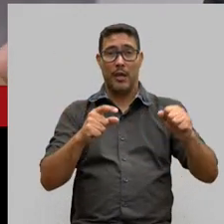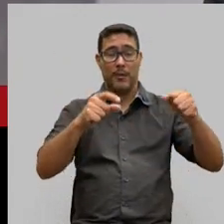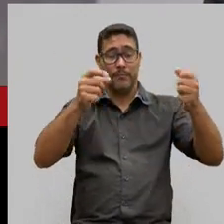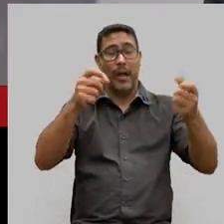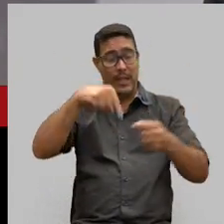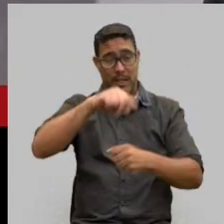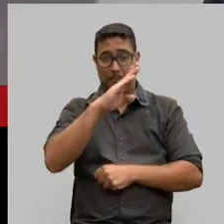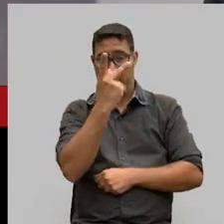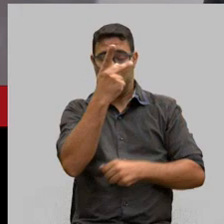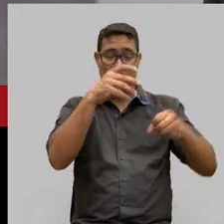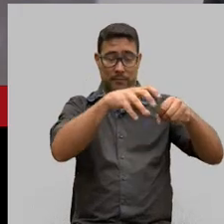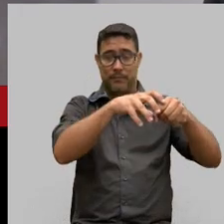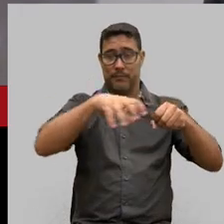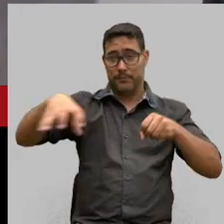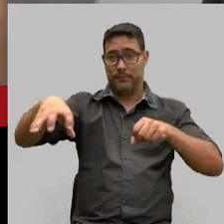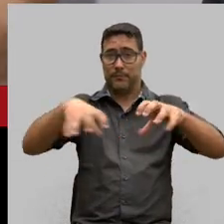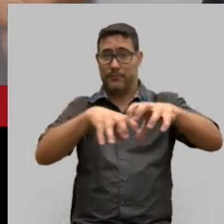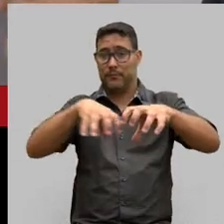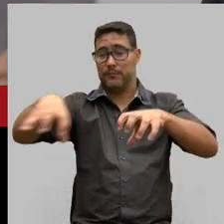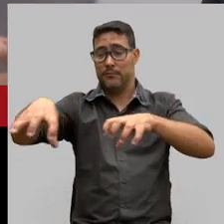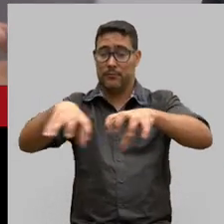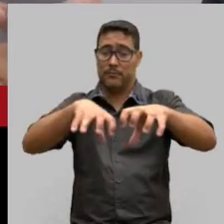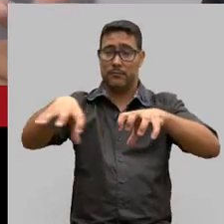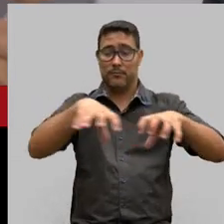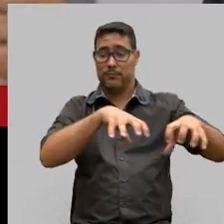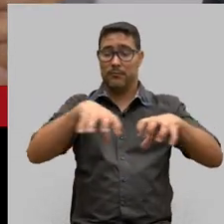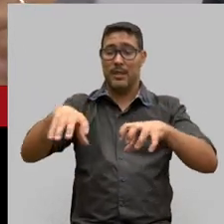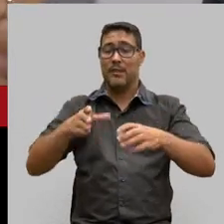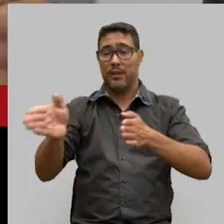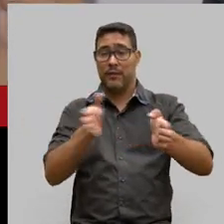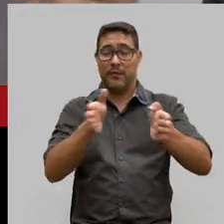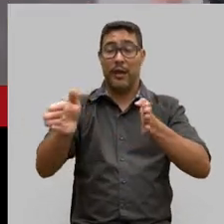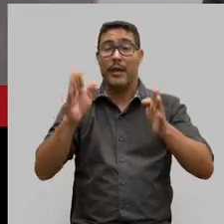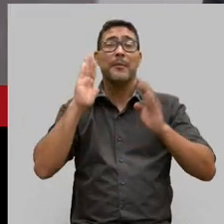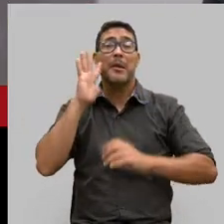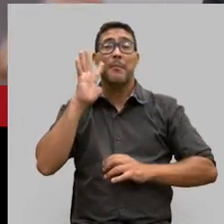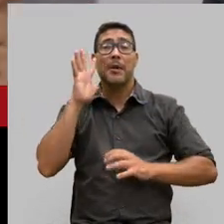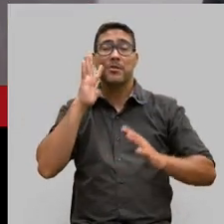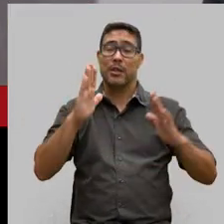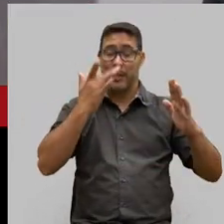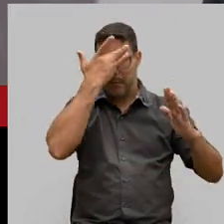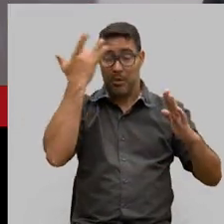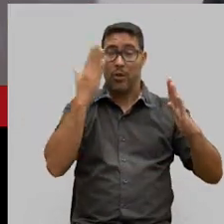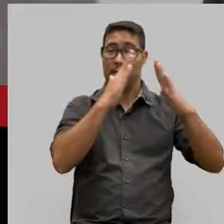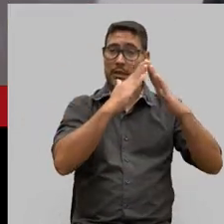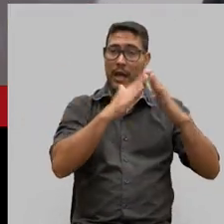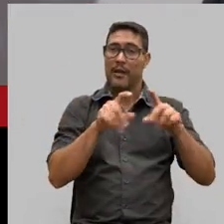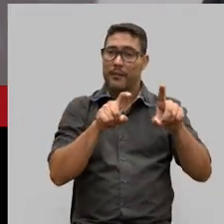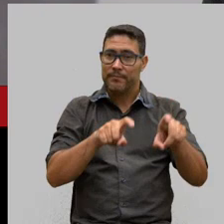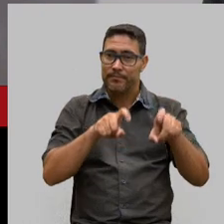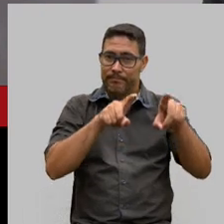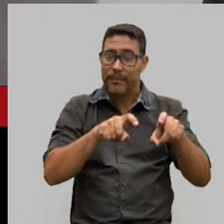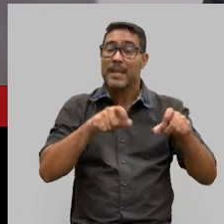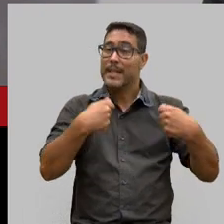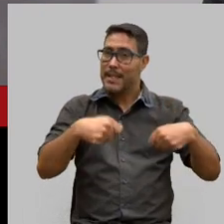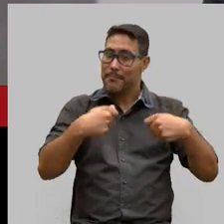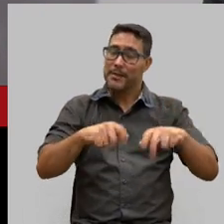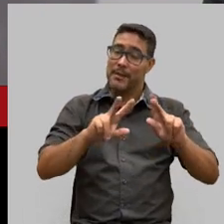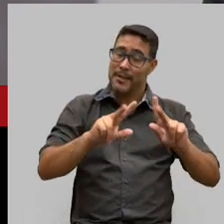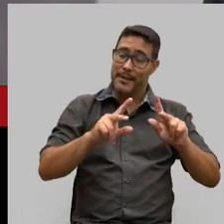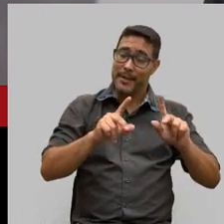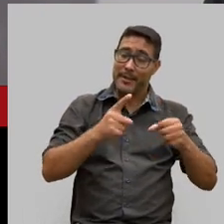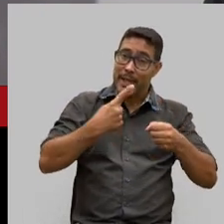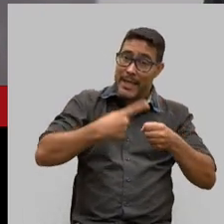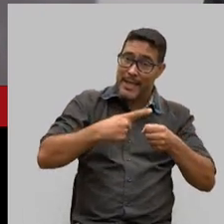Horizonte porque vivo aqui mas imagina no interior que as pessoas têm que deslocar de cidade para fazer o atendimento se eu